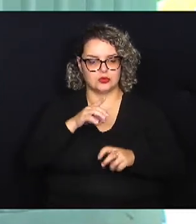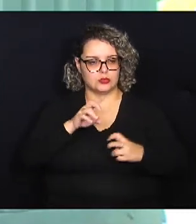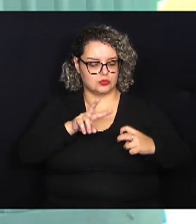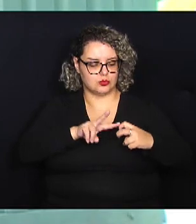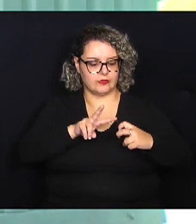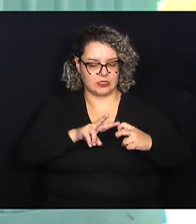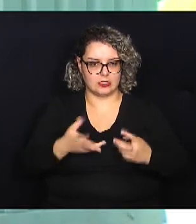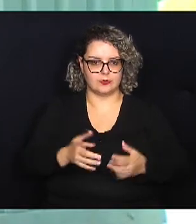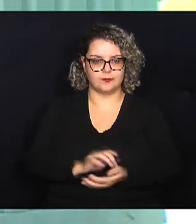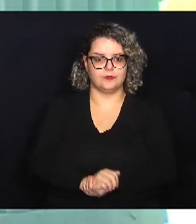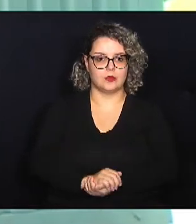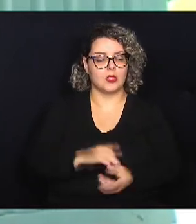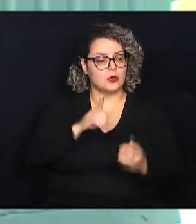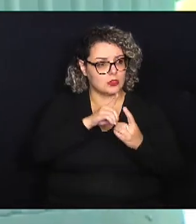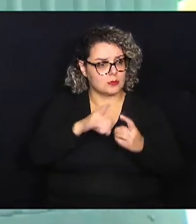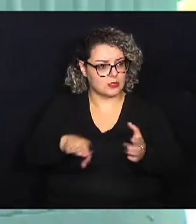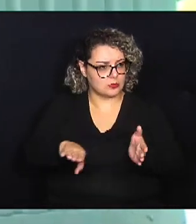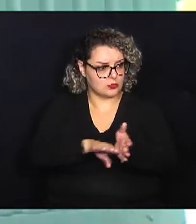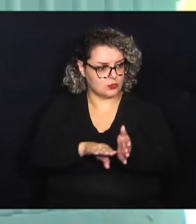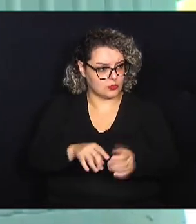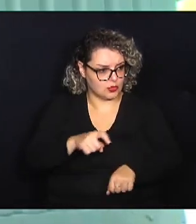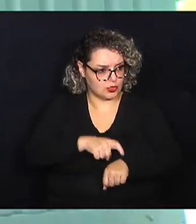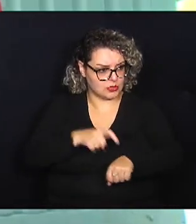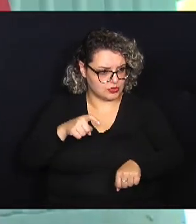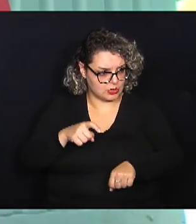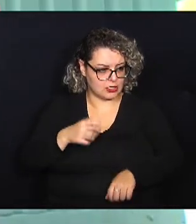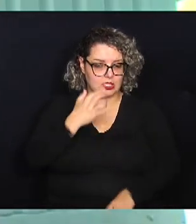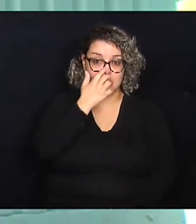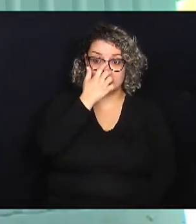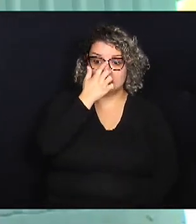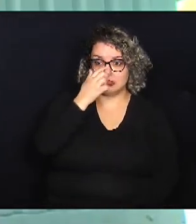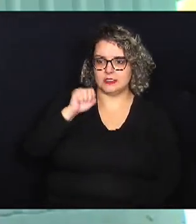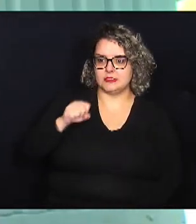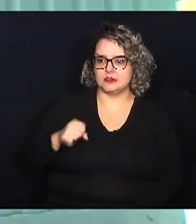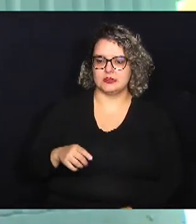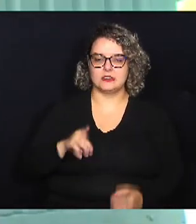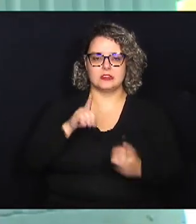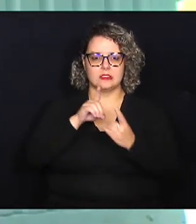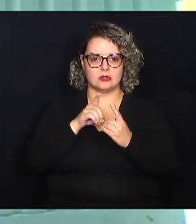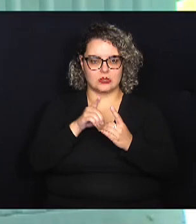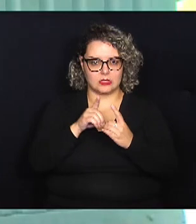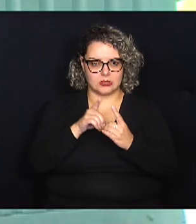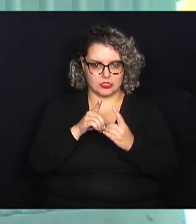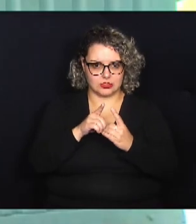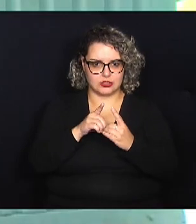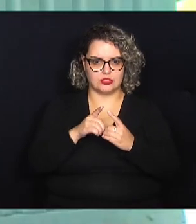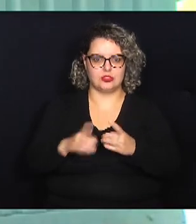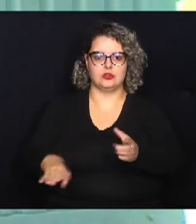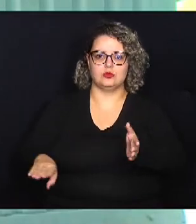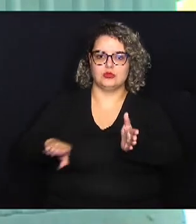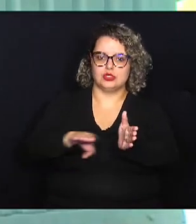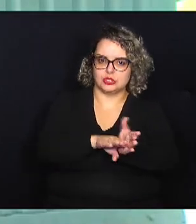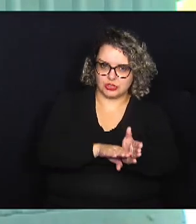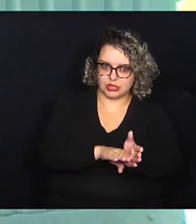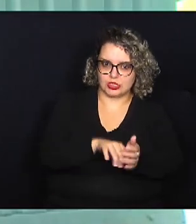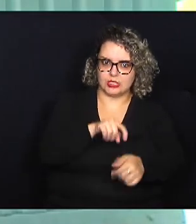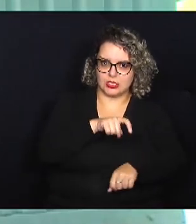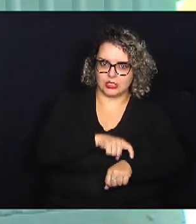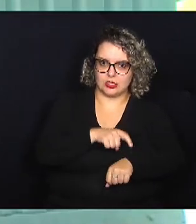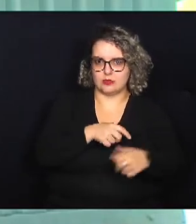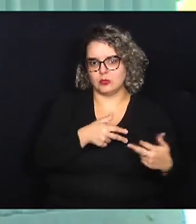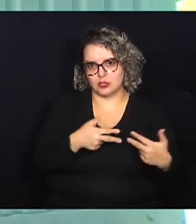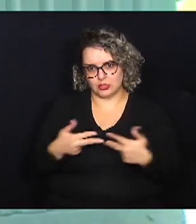o atendimento é por ordem de chegada? Isso, nós temos um atendimento por ordem de chegada.